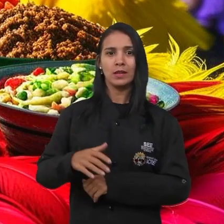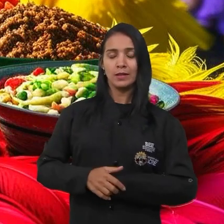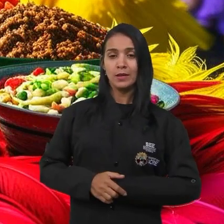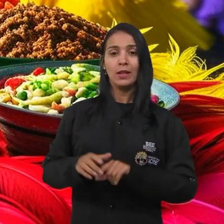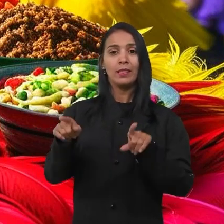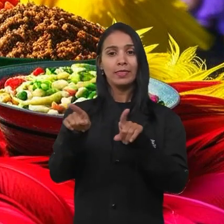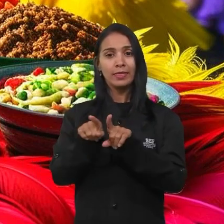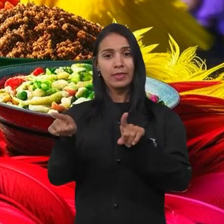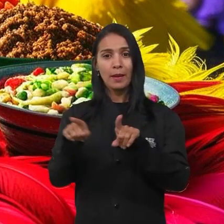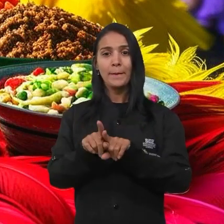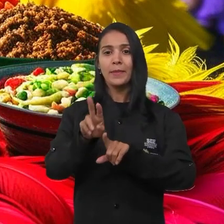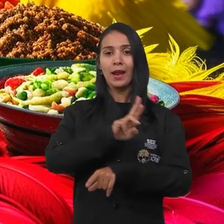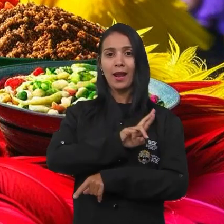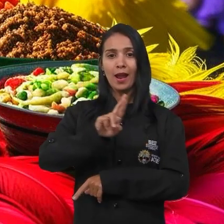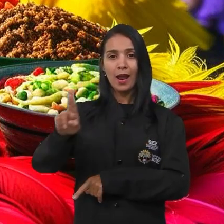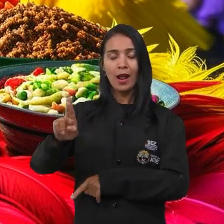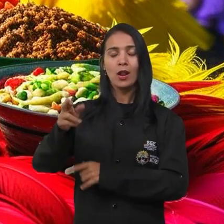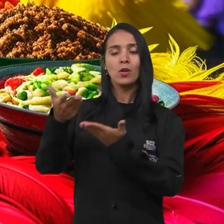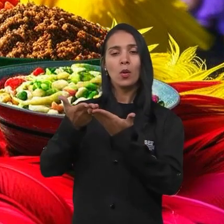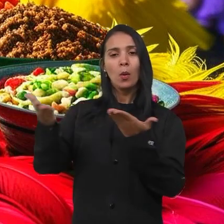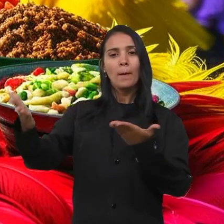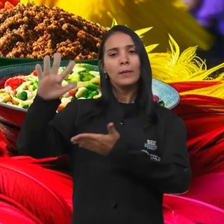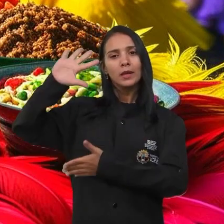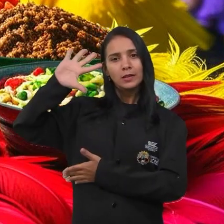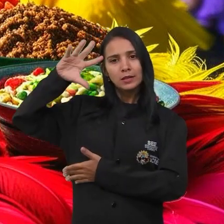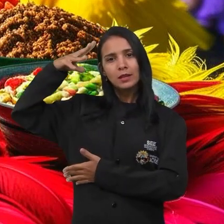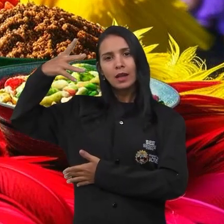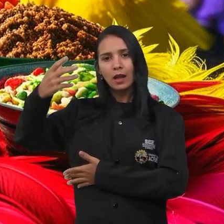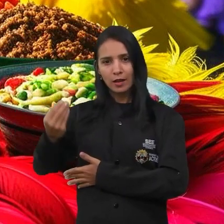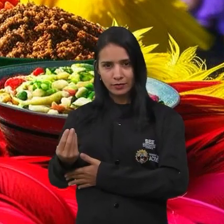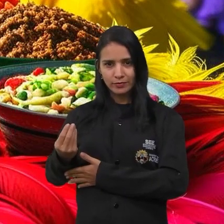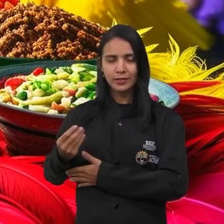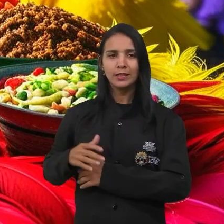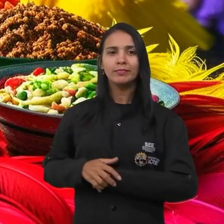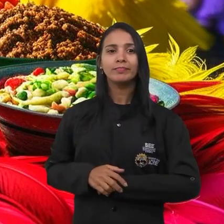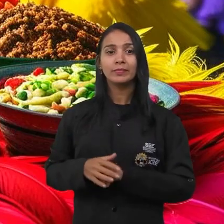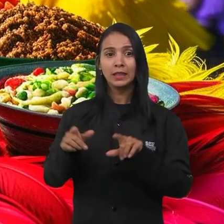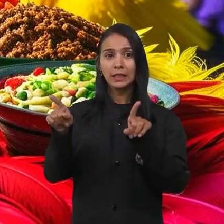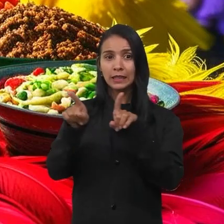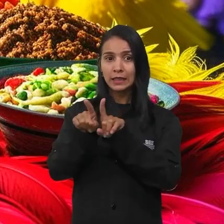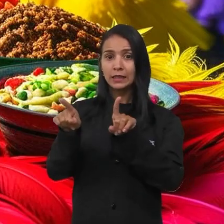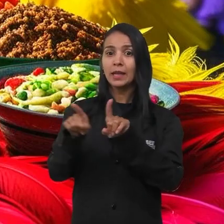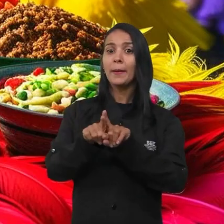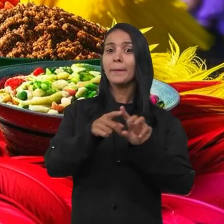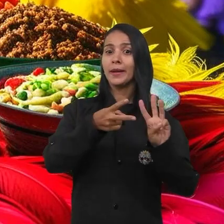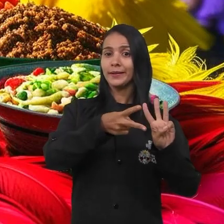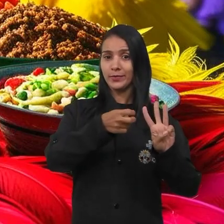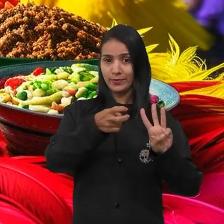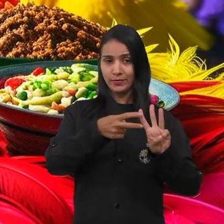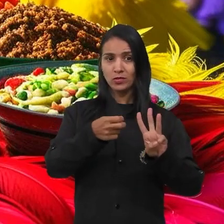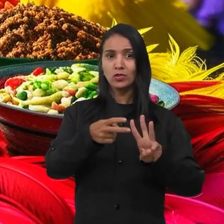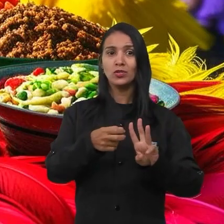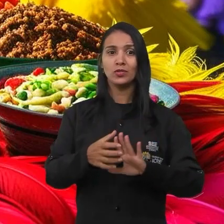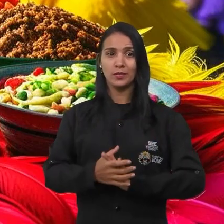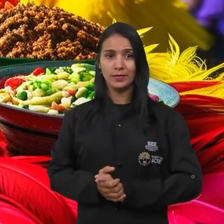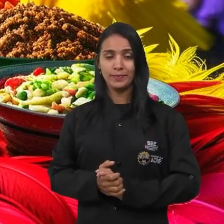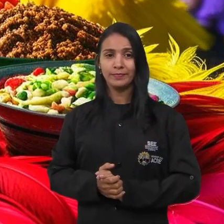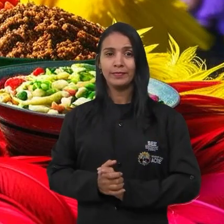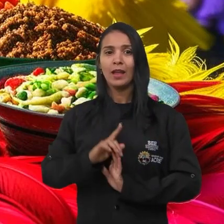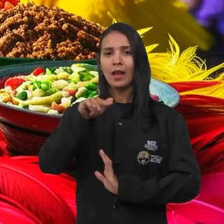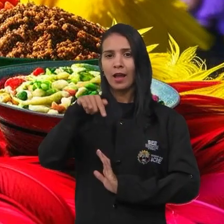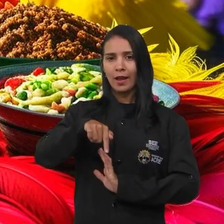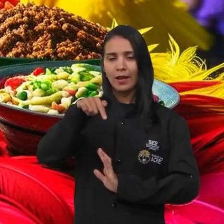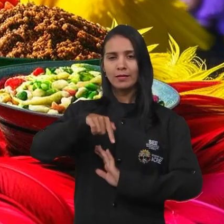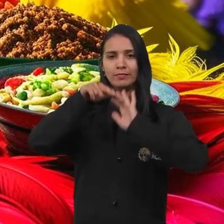aí outras religiões de origem africanas e até mesmo de origens indígenas. No